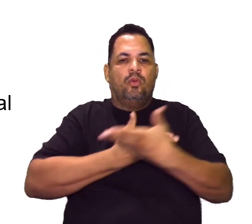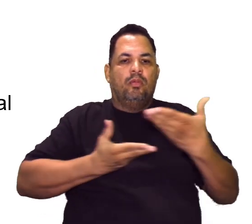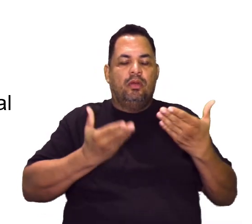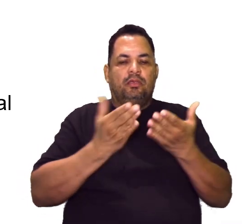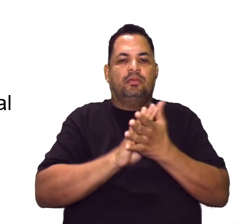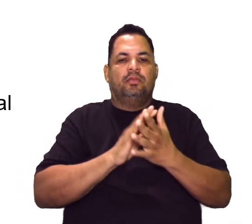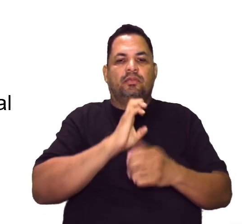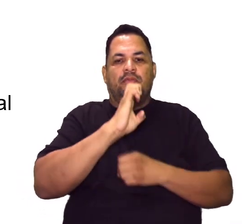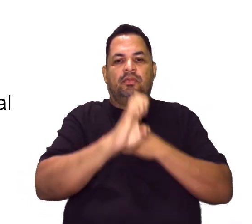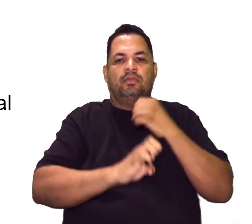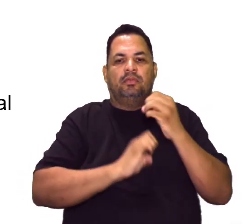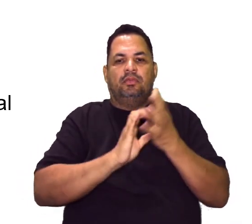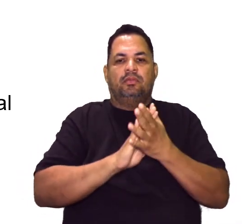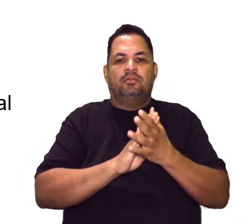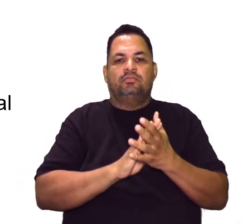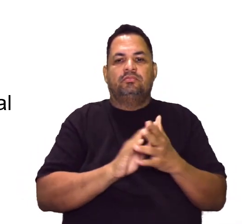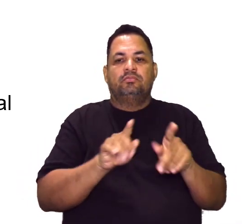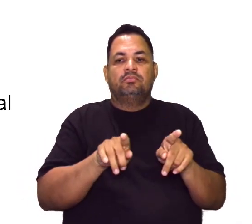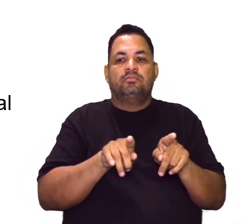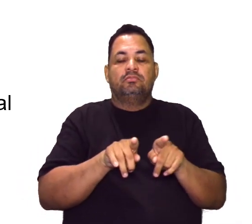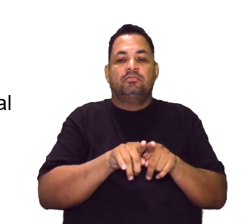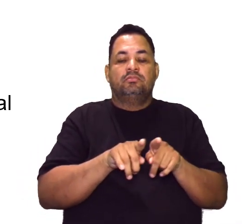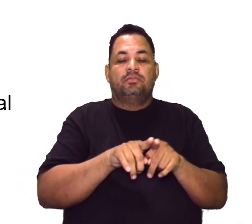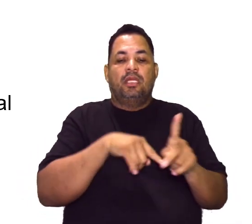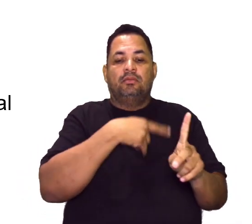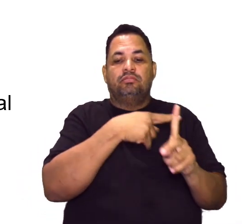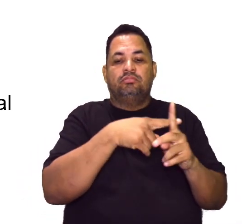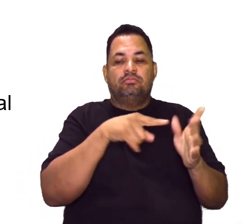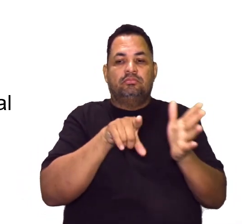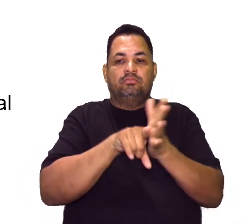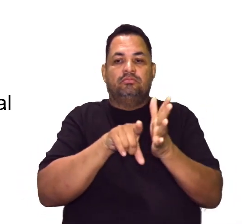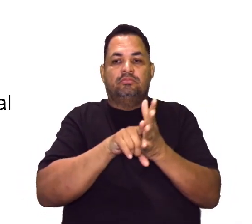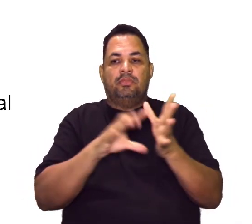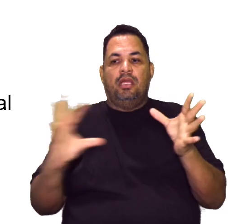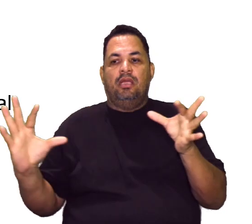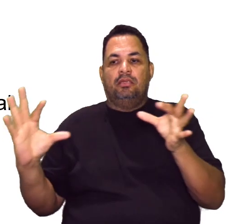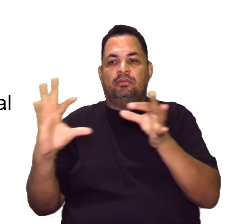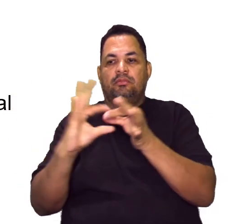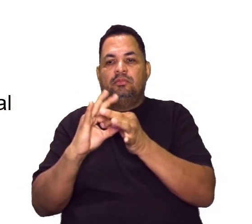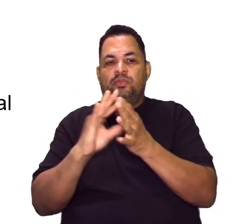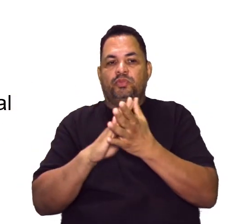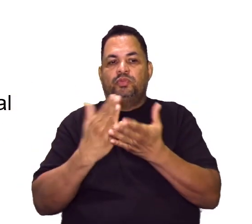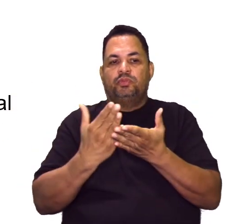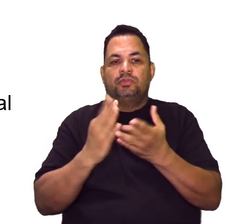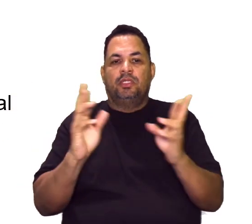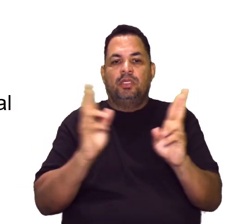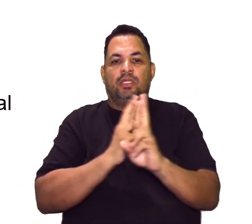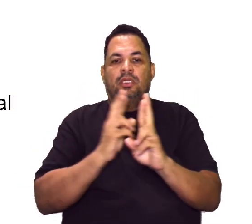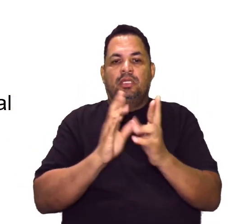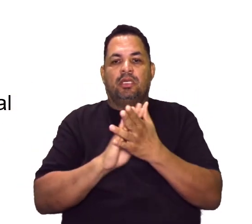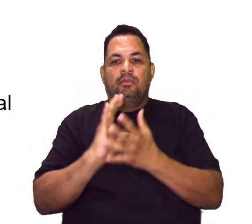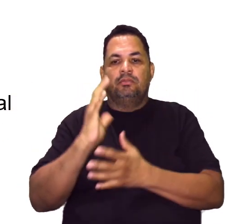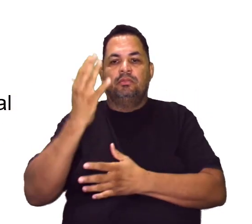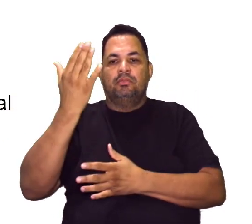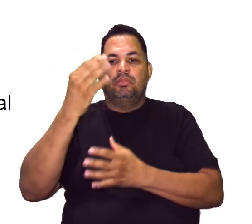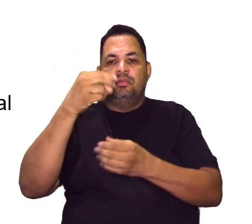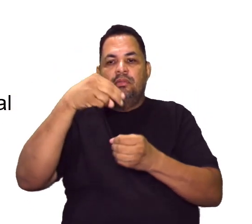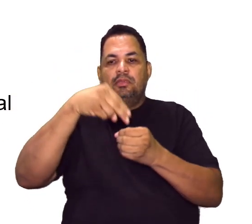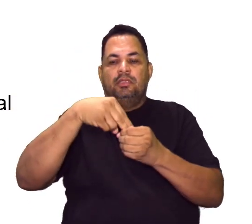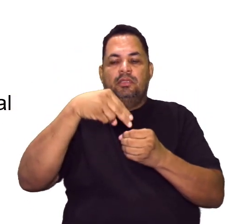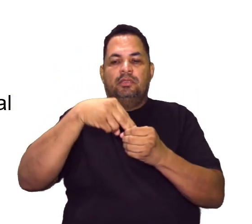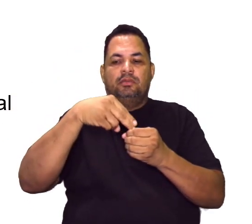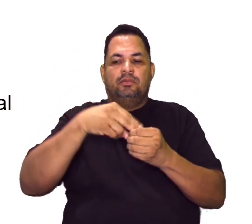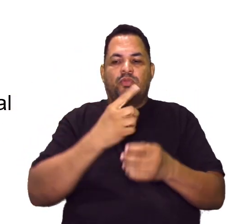compartilhamento de elétrons, a polaridade de uma ligação desse tipo está relacionada com